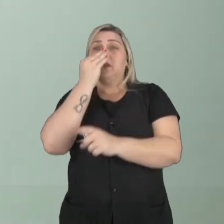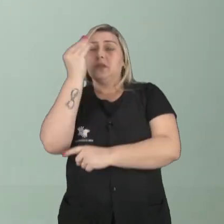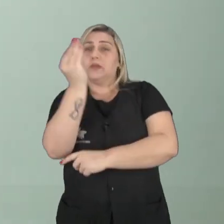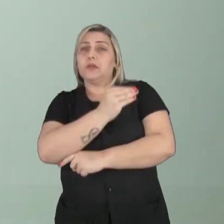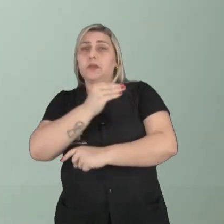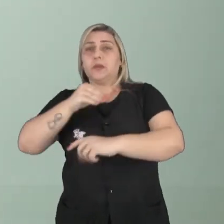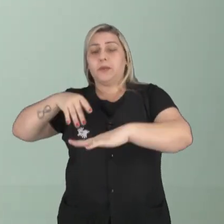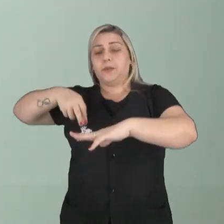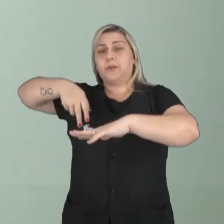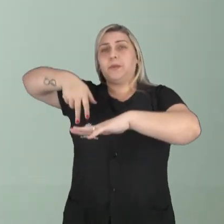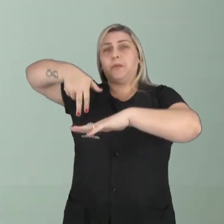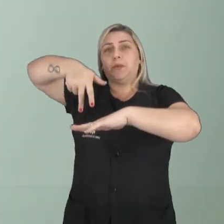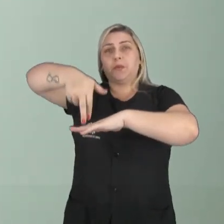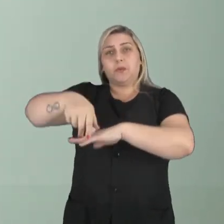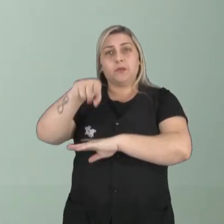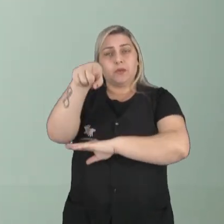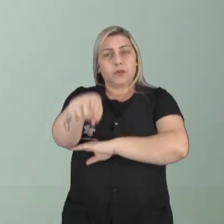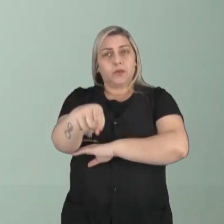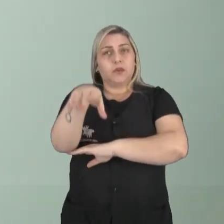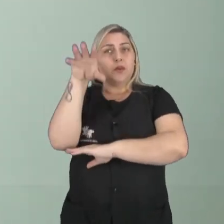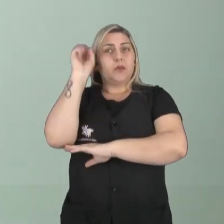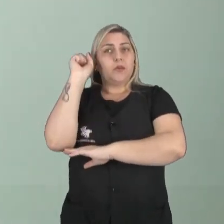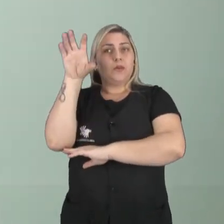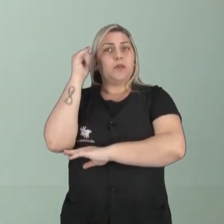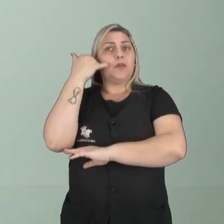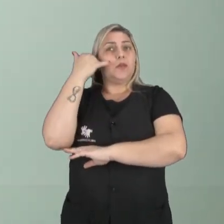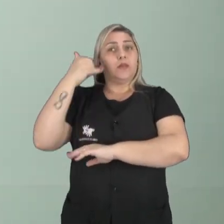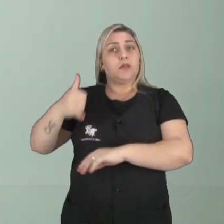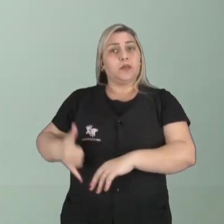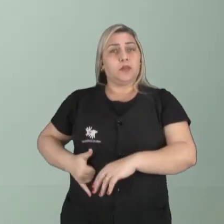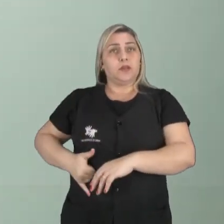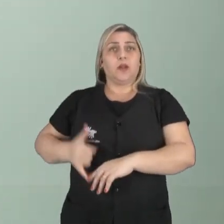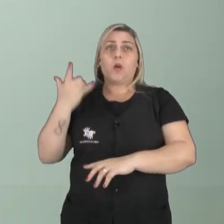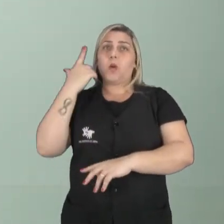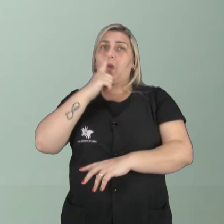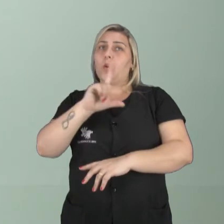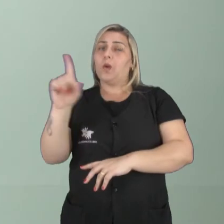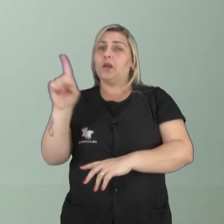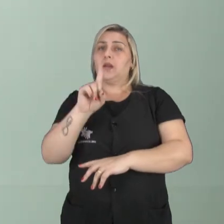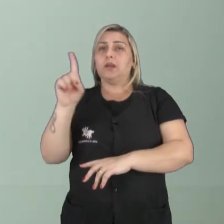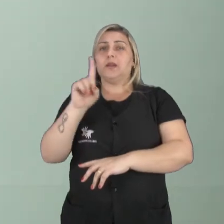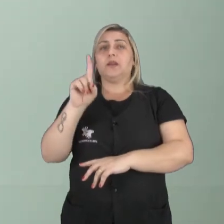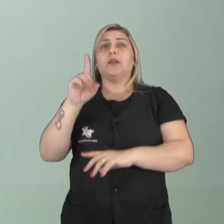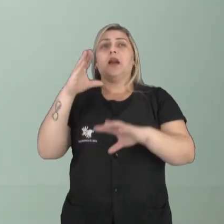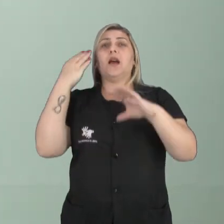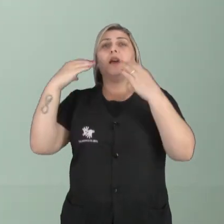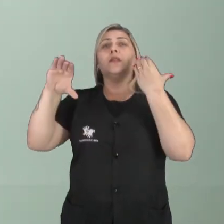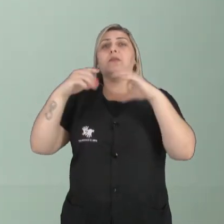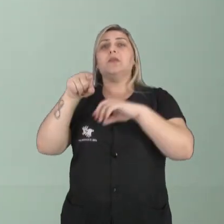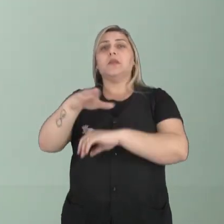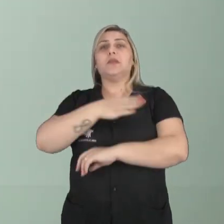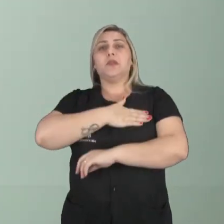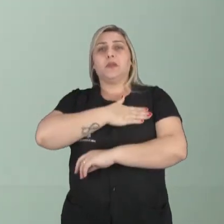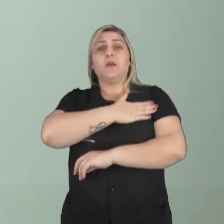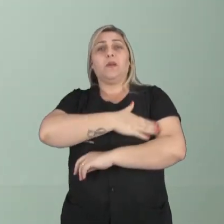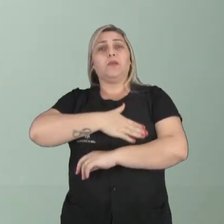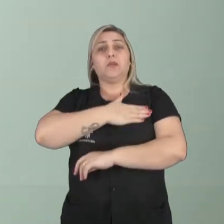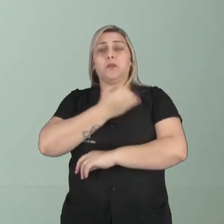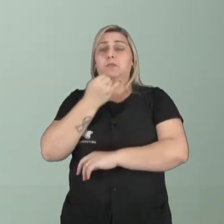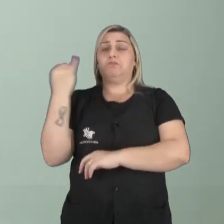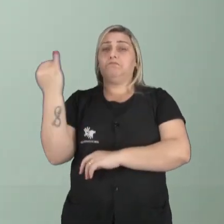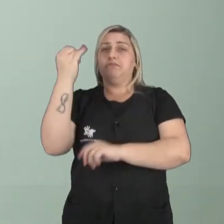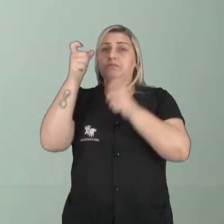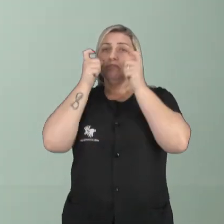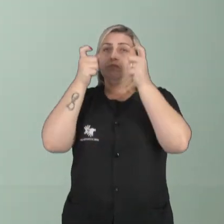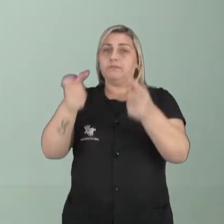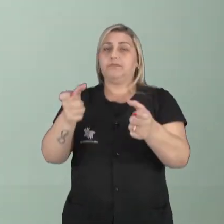essa faixa de pedestre e você ficar ouvindo um celular, não conseguir mais ouvir o celular, né? As músicas que você gosta. É muito importante